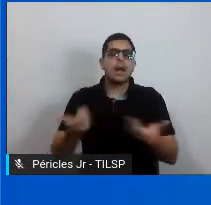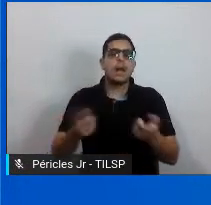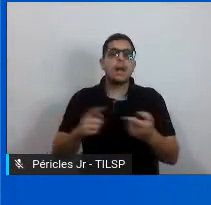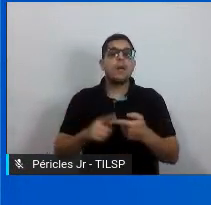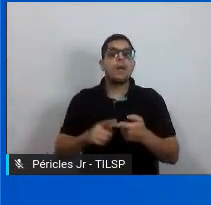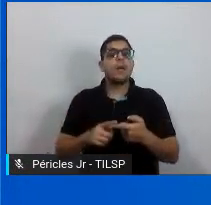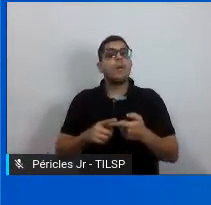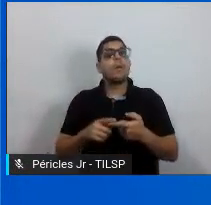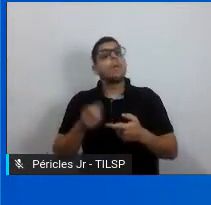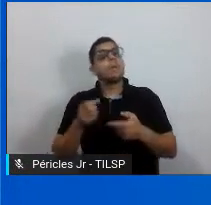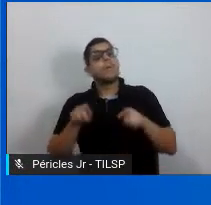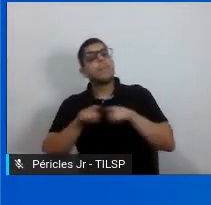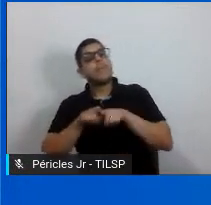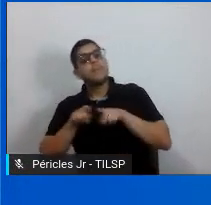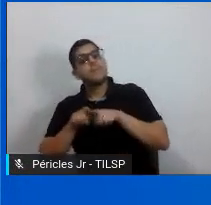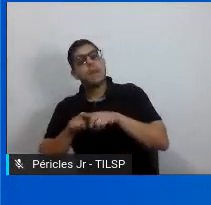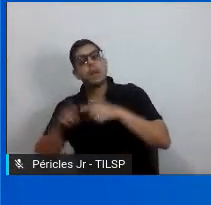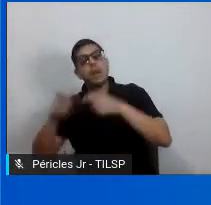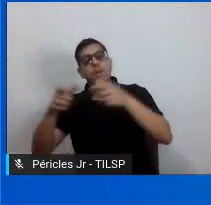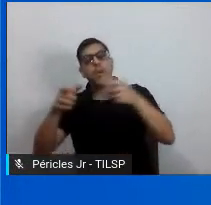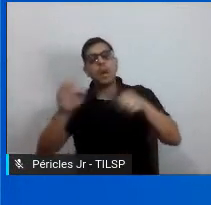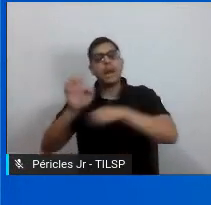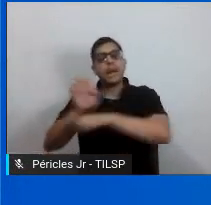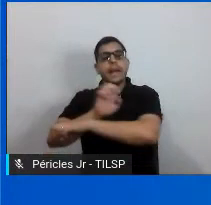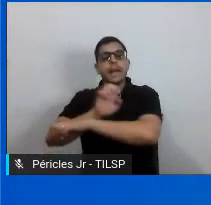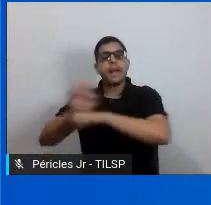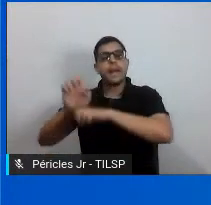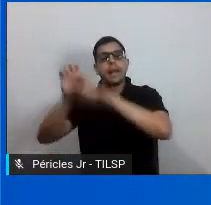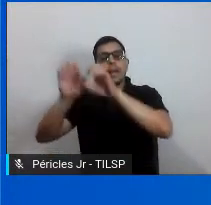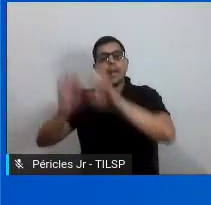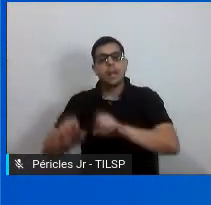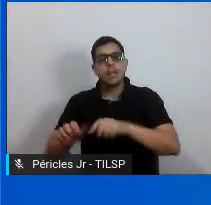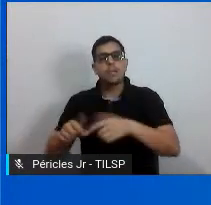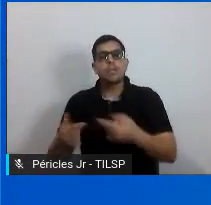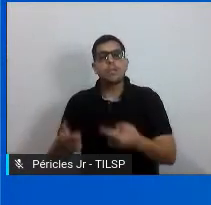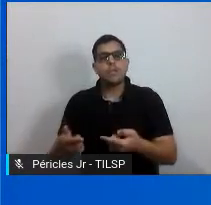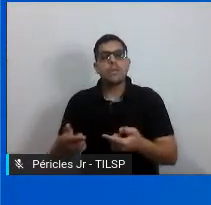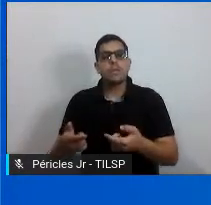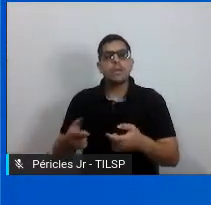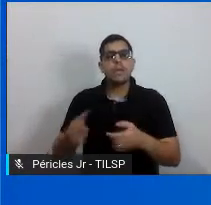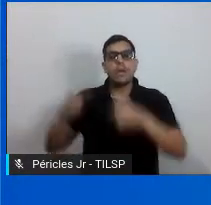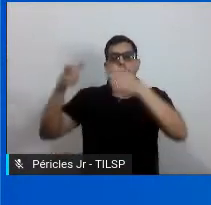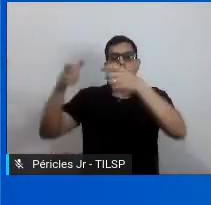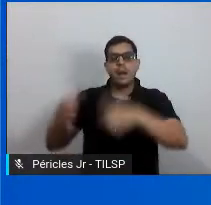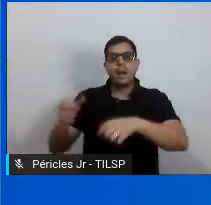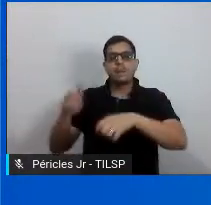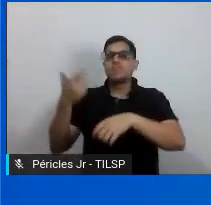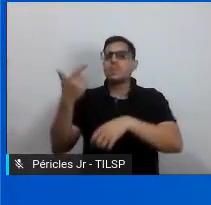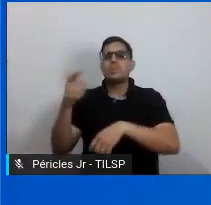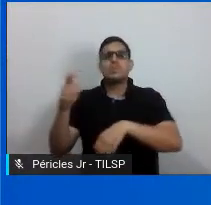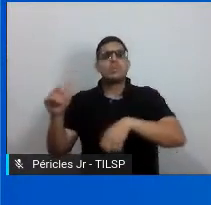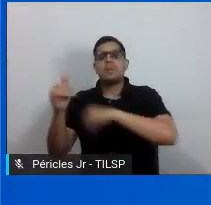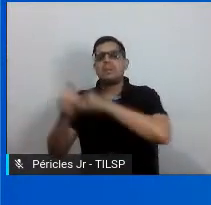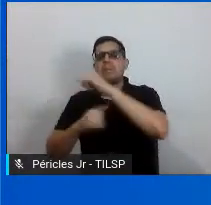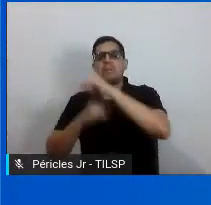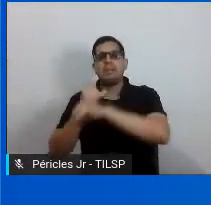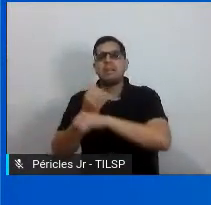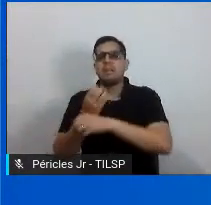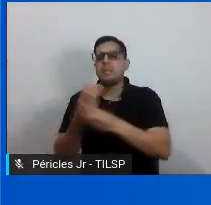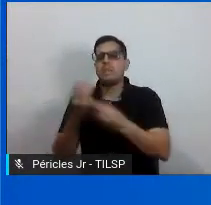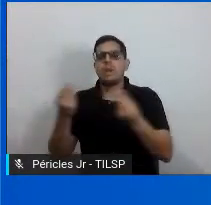algumas regiões alguns locais não tem acesso a uma internet de qualidade próximo slide por